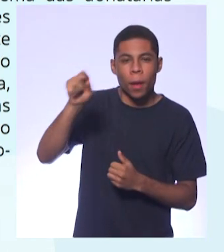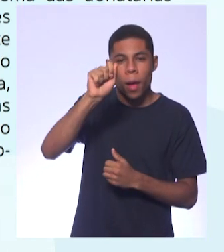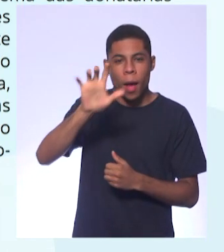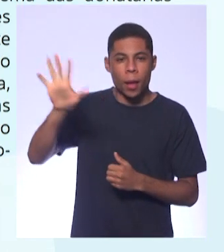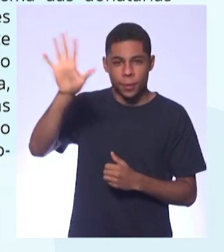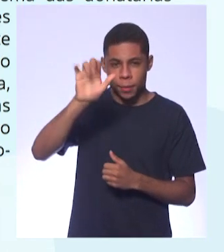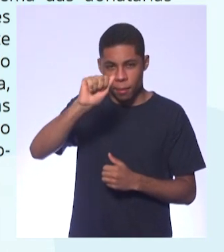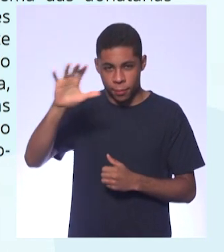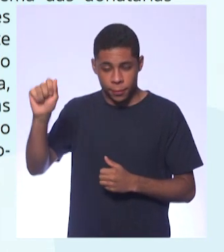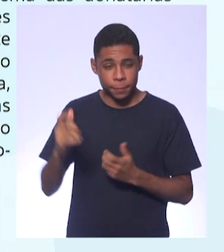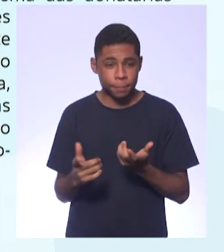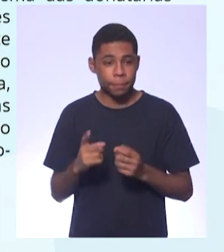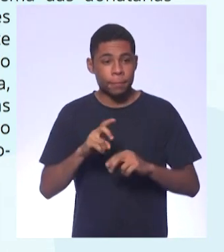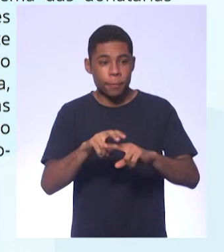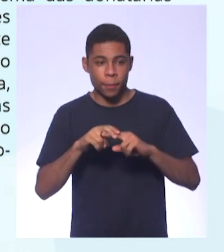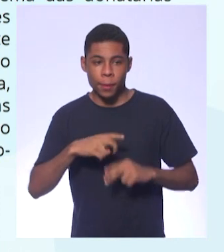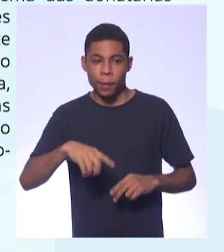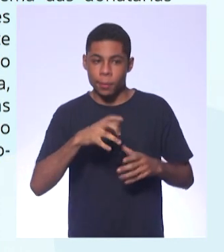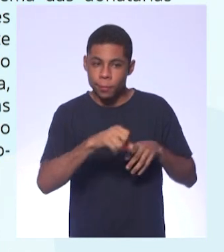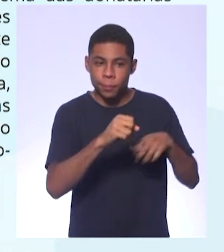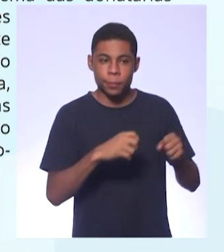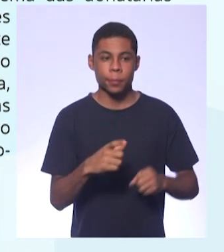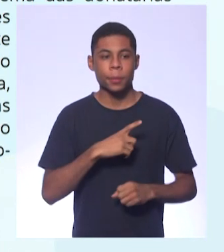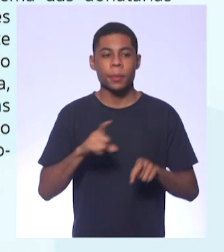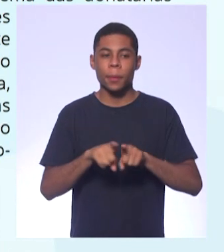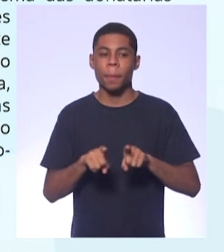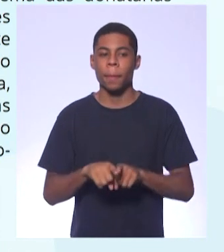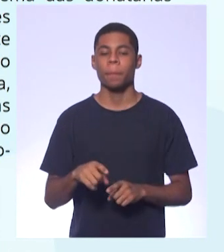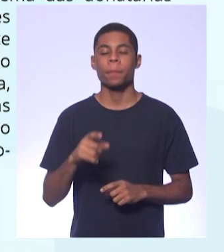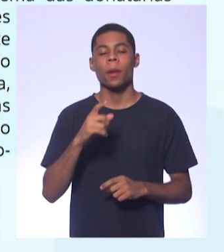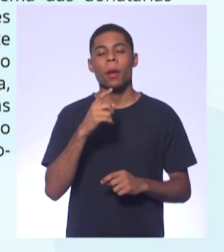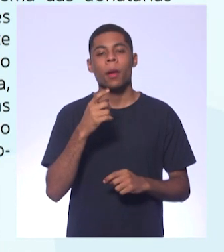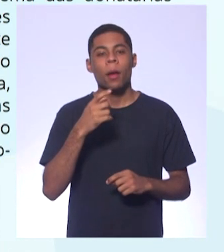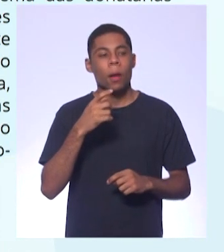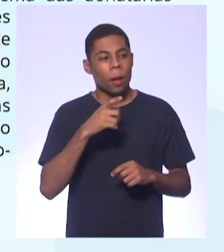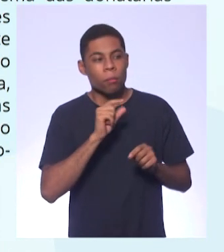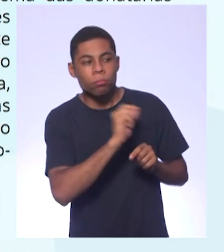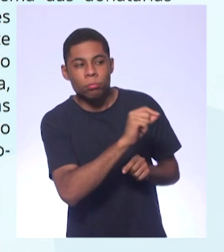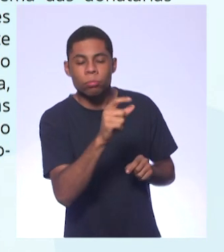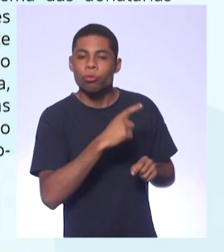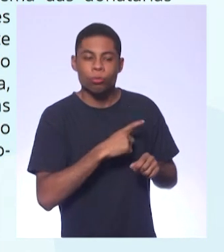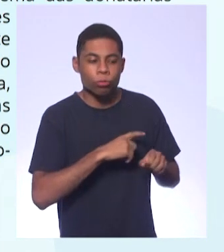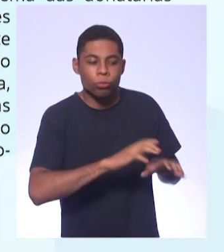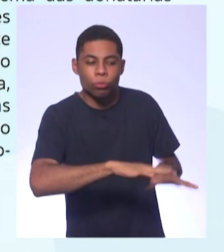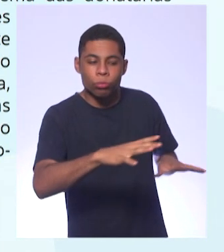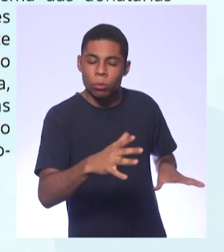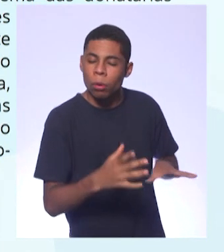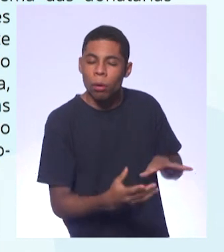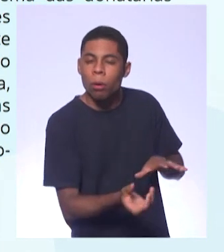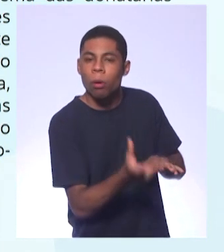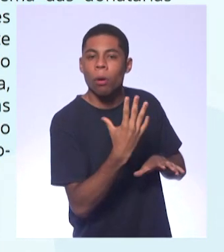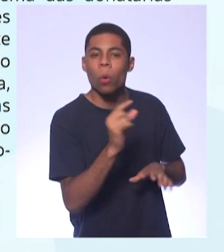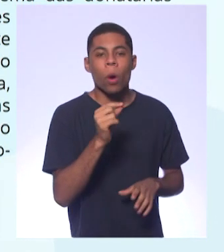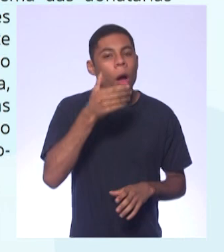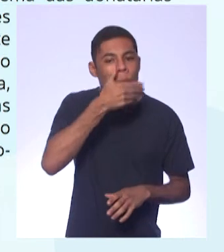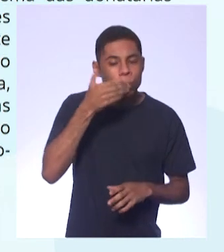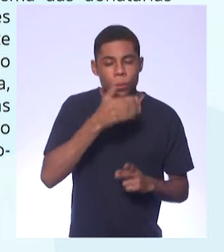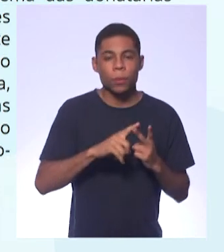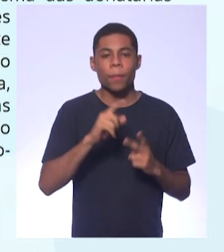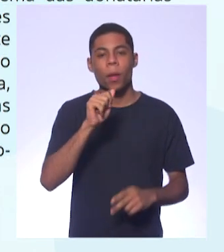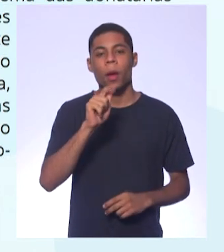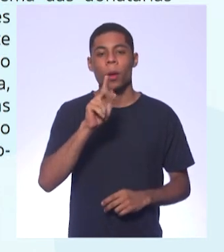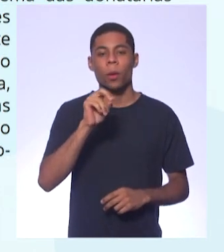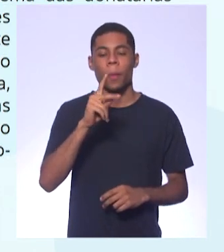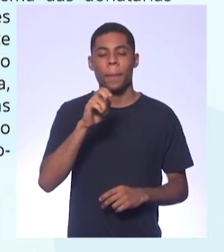produtivas, notadamente as da agromanufatura, do açúcar e da pecuária. Propiciou a fundação das primeiras